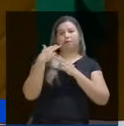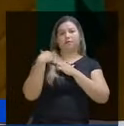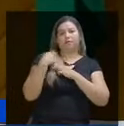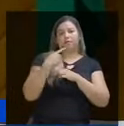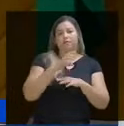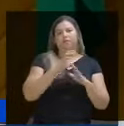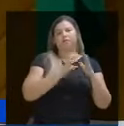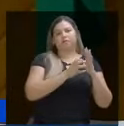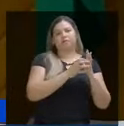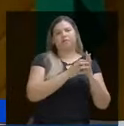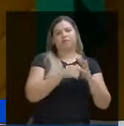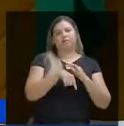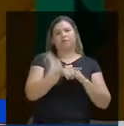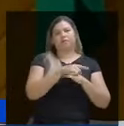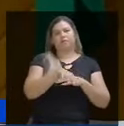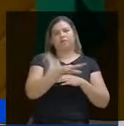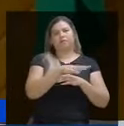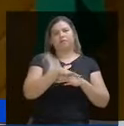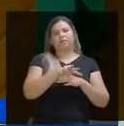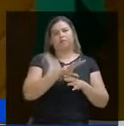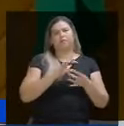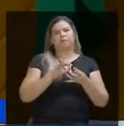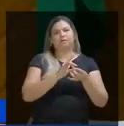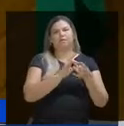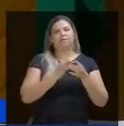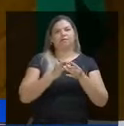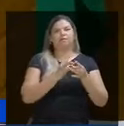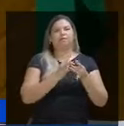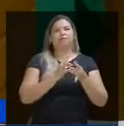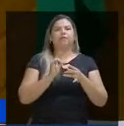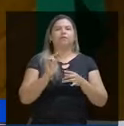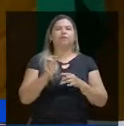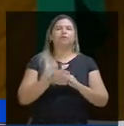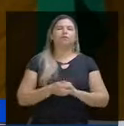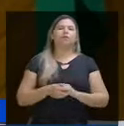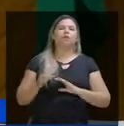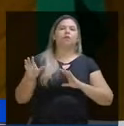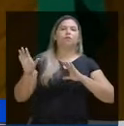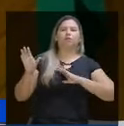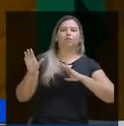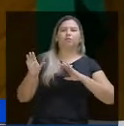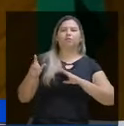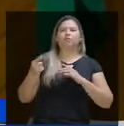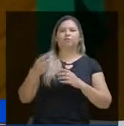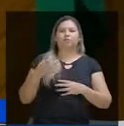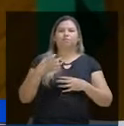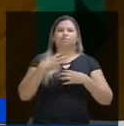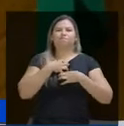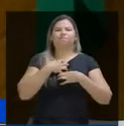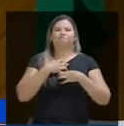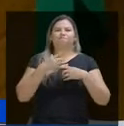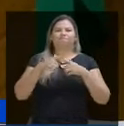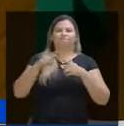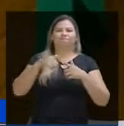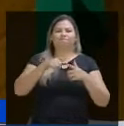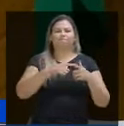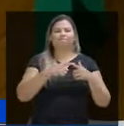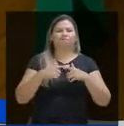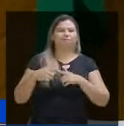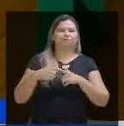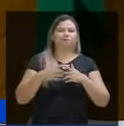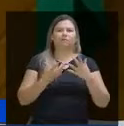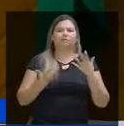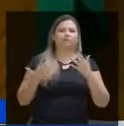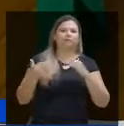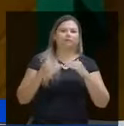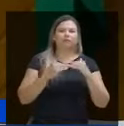Contudo, o parágrafo 2º do mesmo dispositivo assegura que o candidato prejudicado por desídia ou